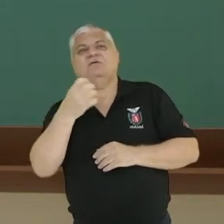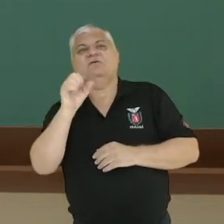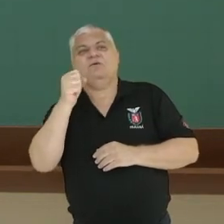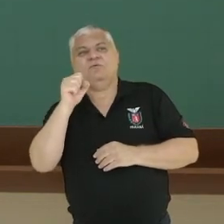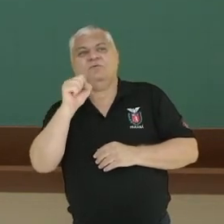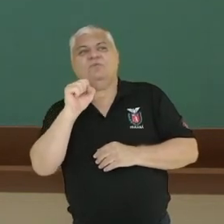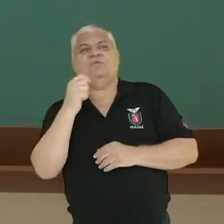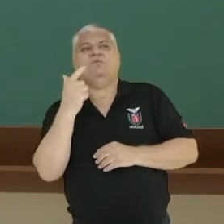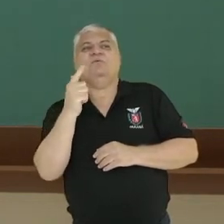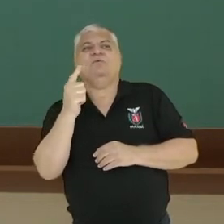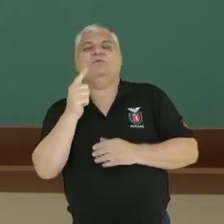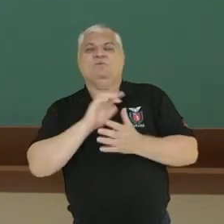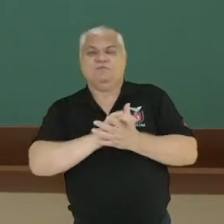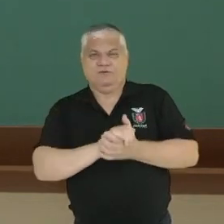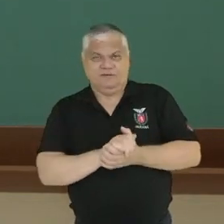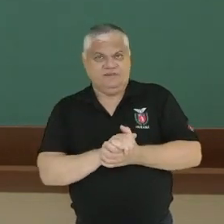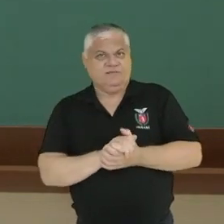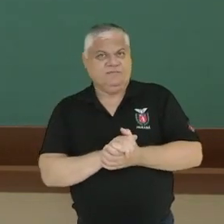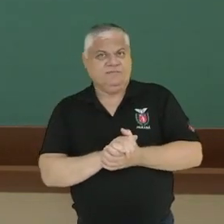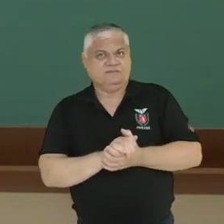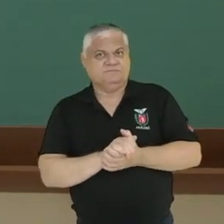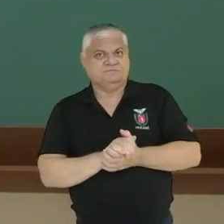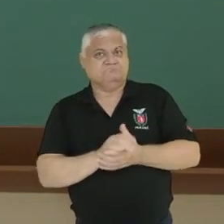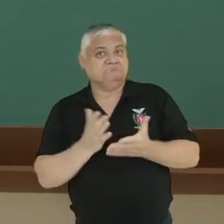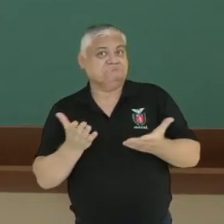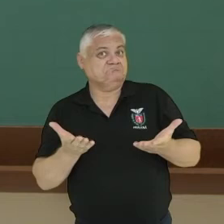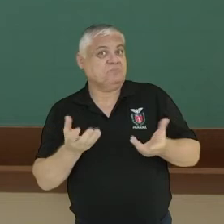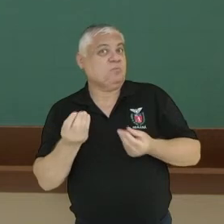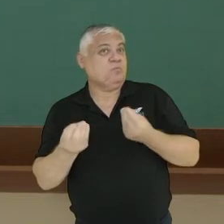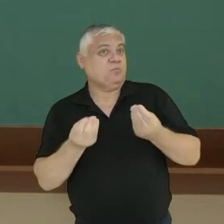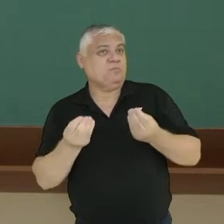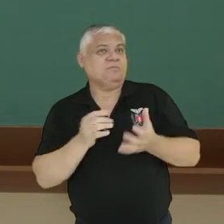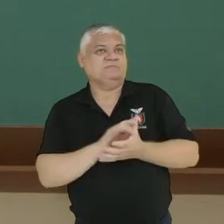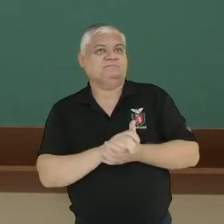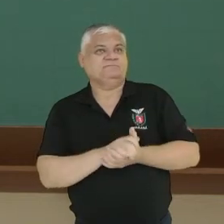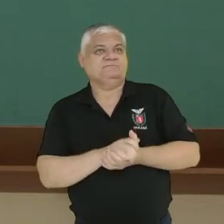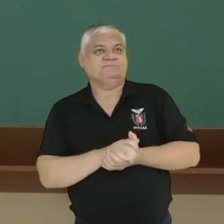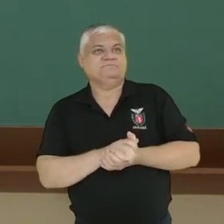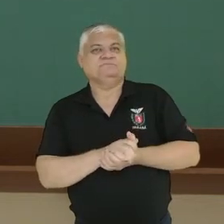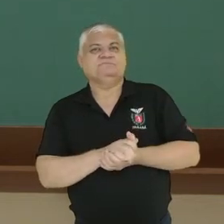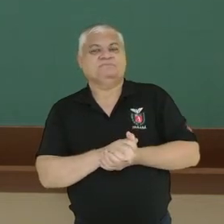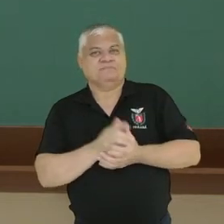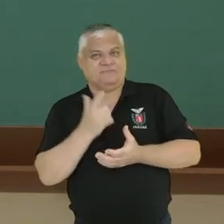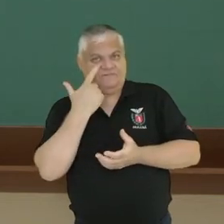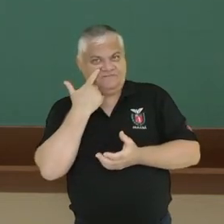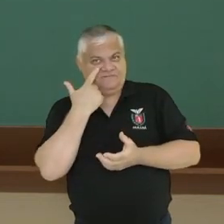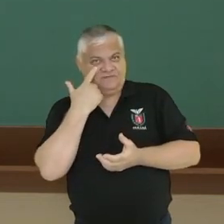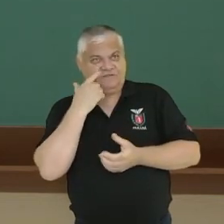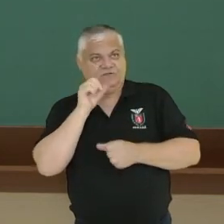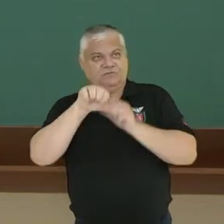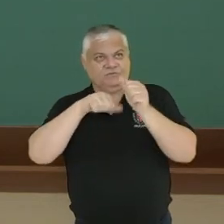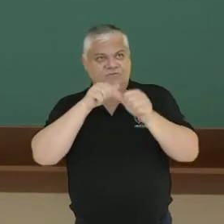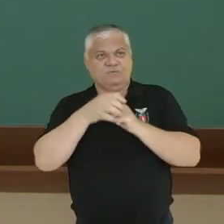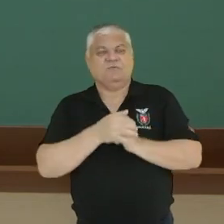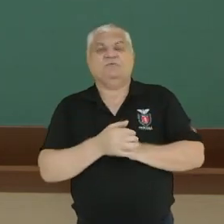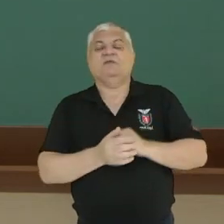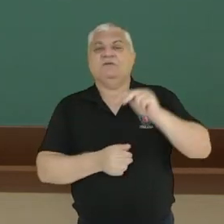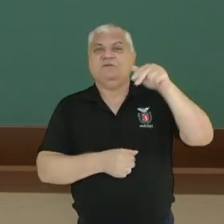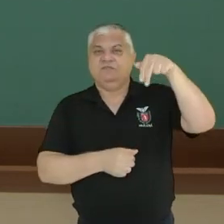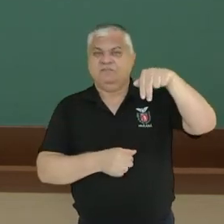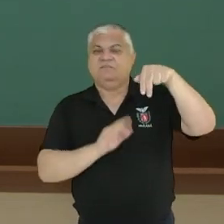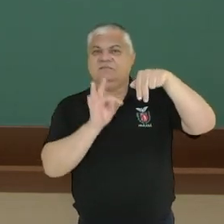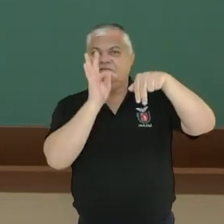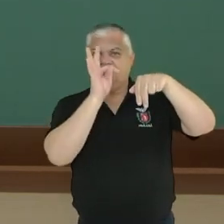com segurança é 0,8 grama por litro? Então, vamos substituir, né, pessoal?